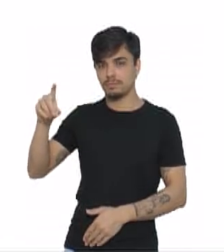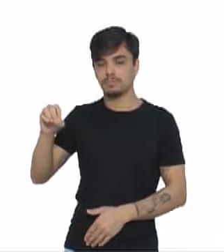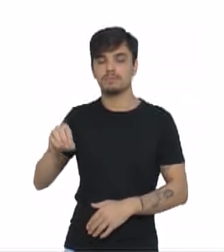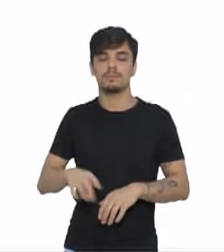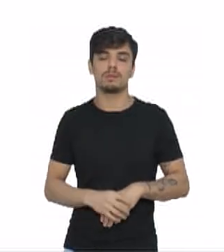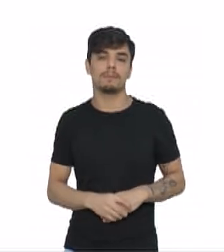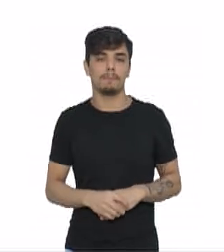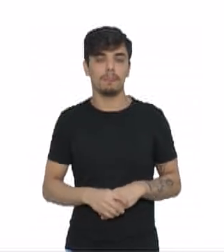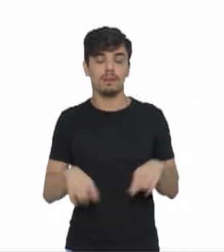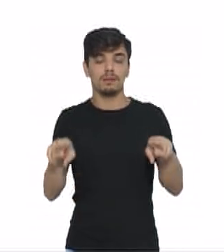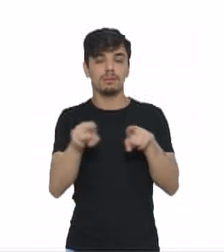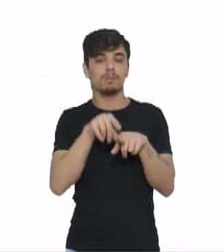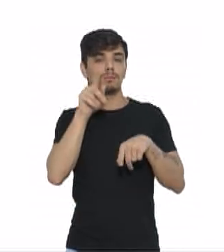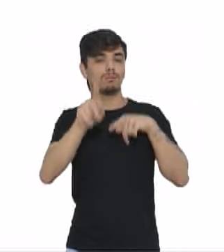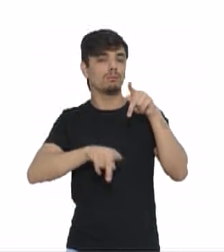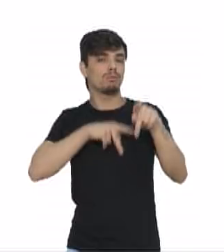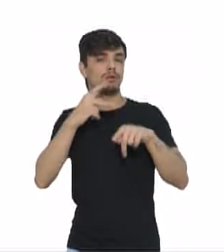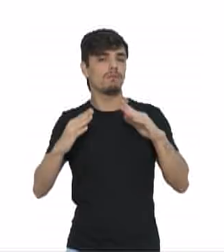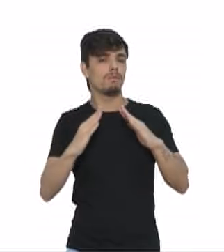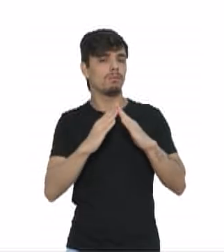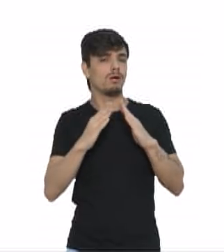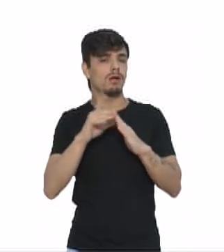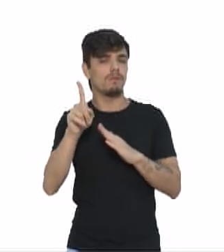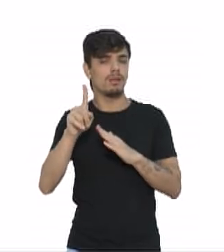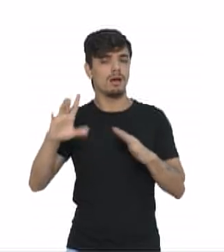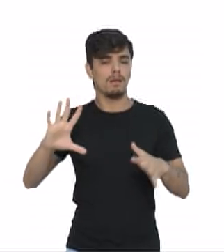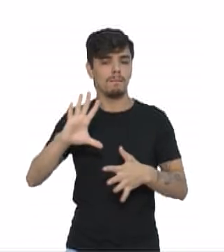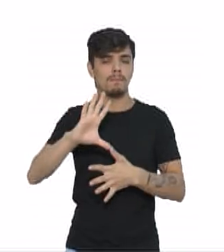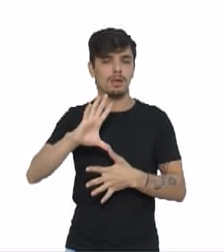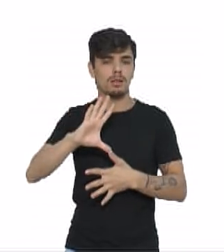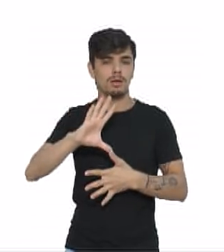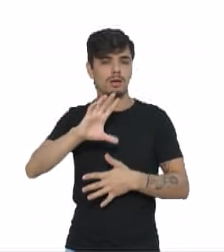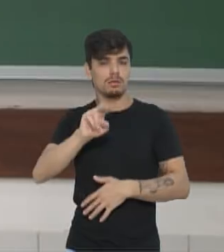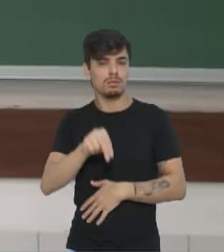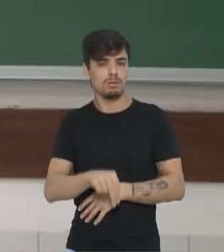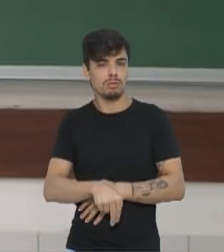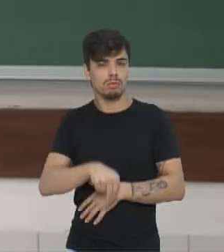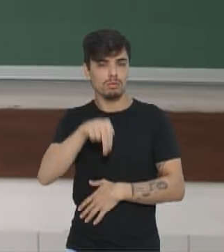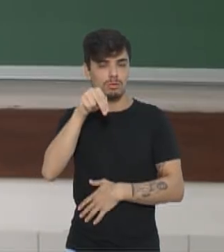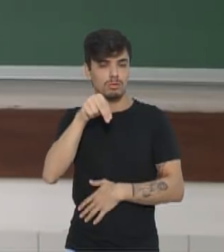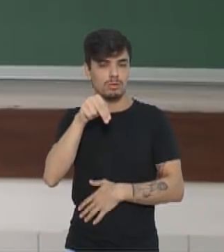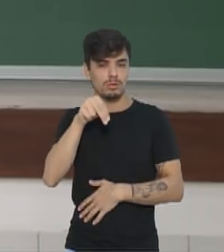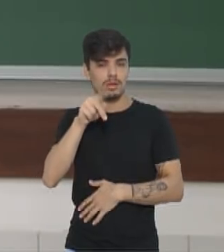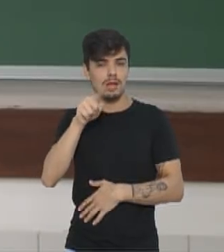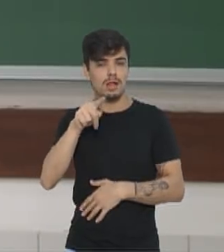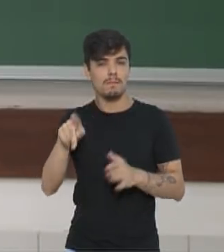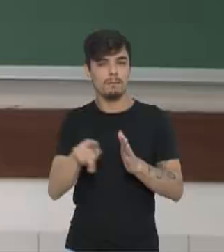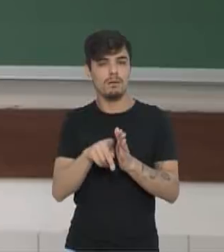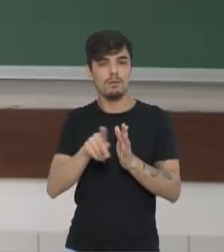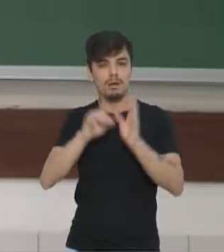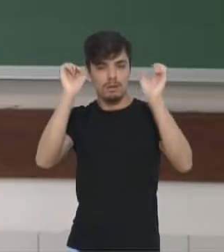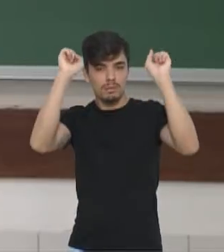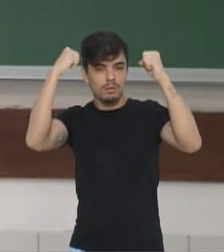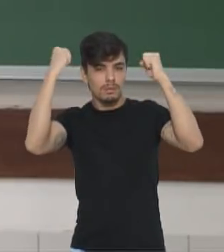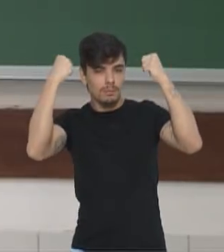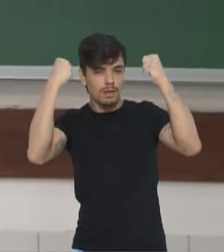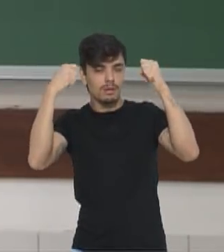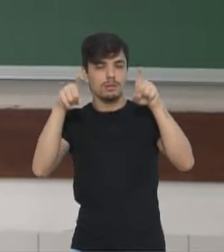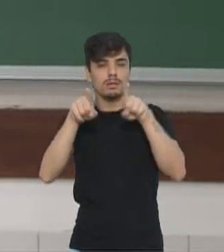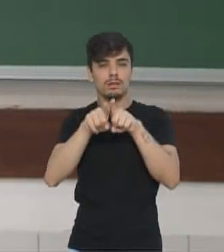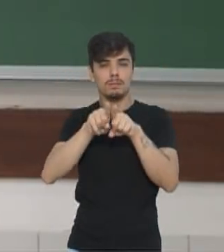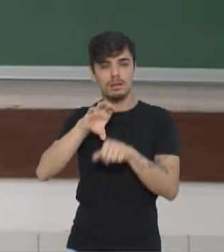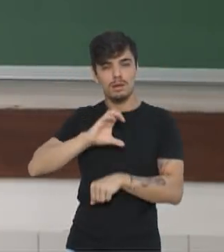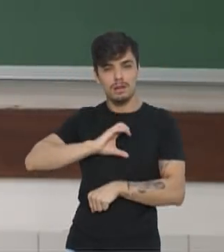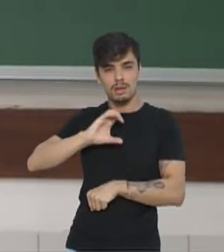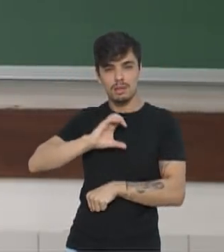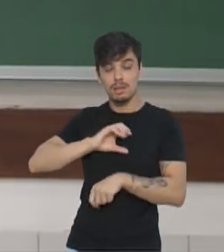habitavam a América do Norte, aquele território que faz parte um pedaço do México, os Estados Unidos, o Canadá e o Alasca,